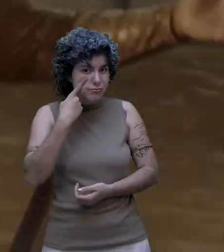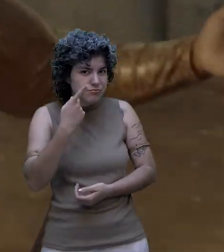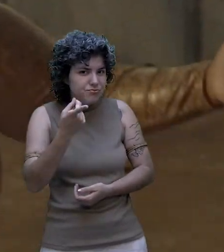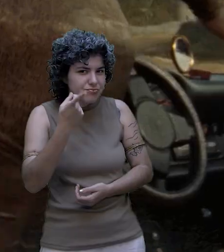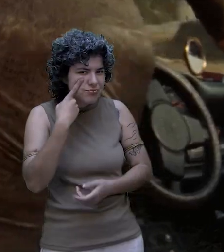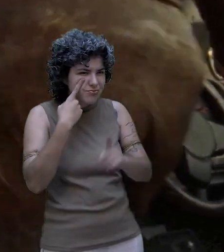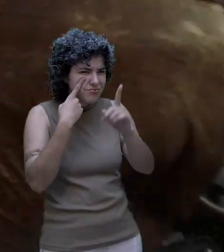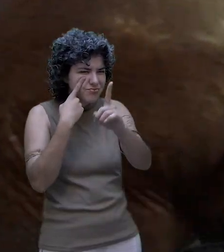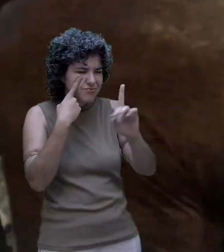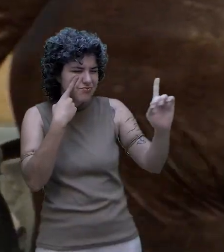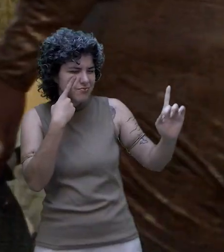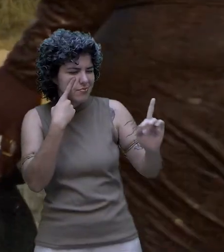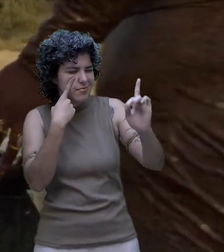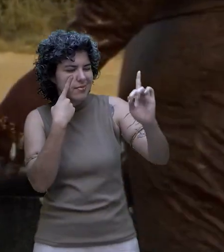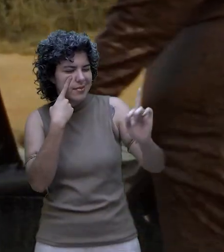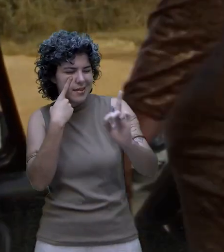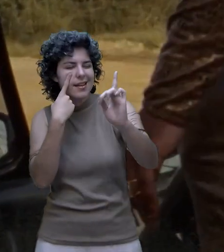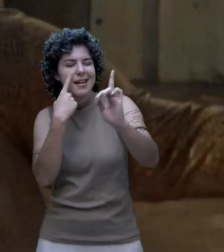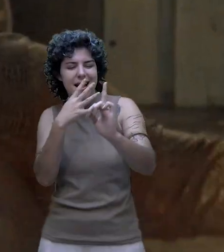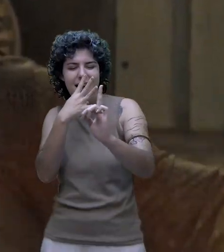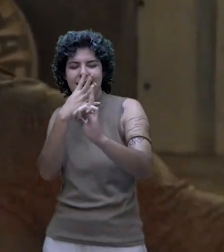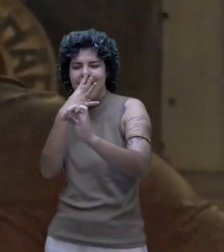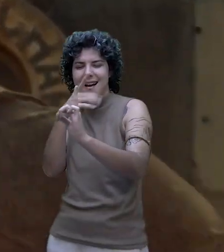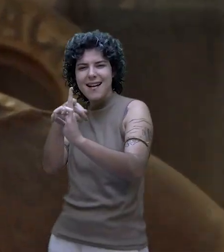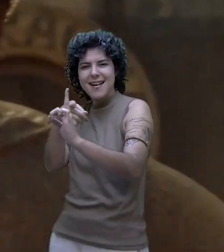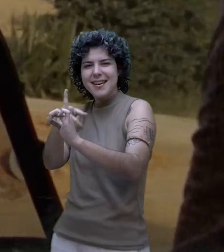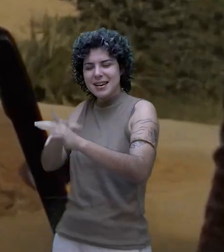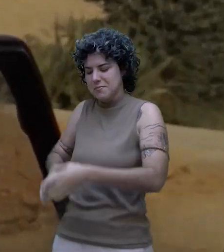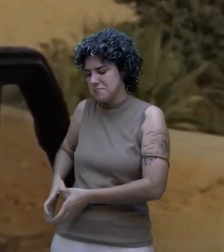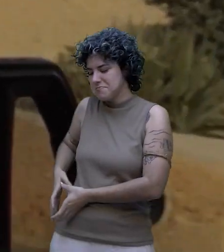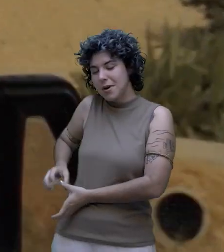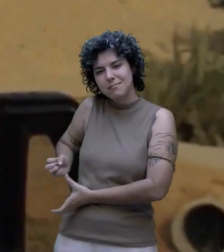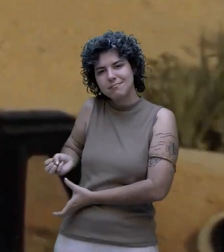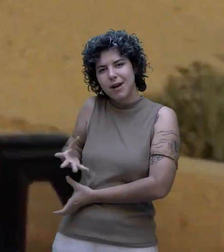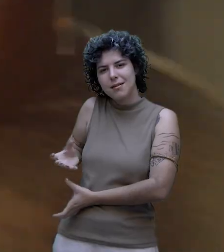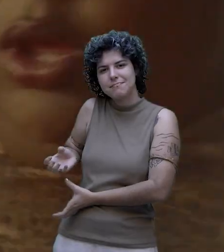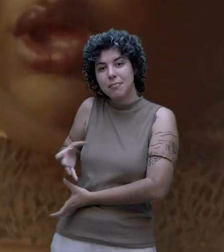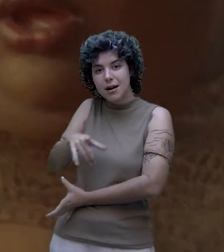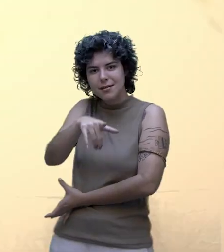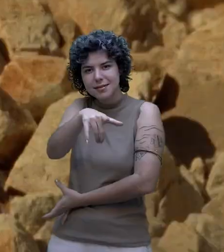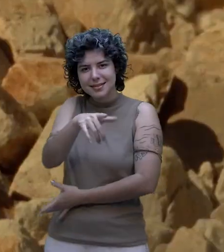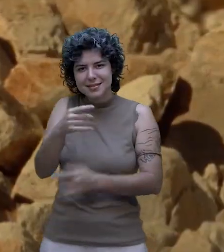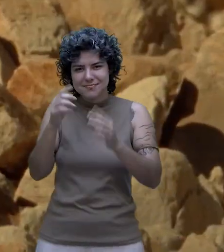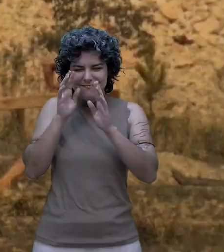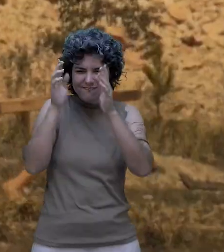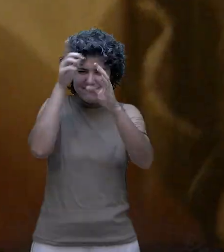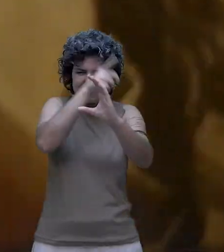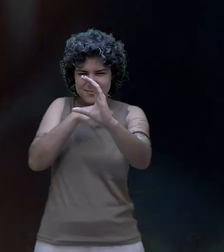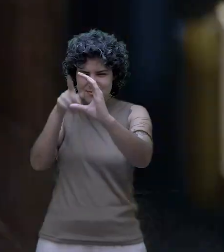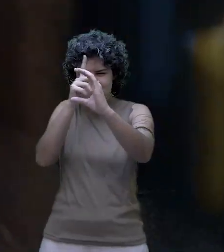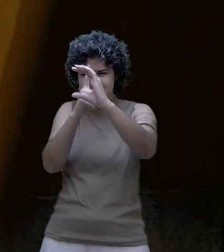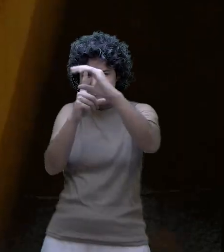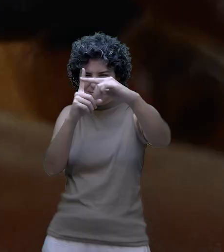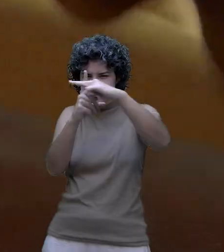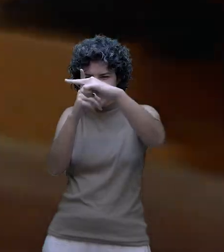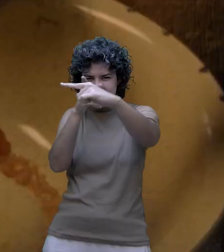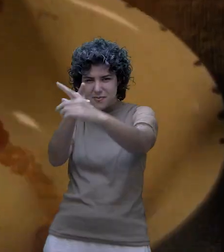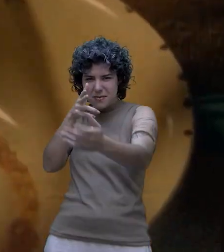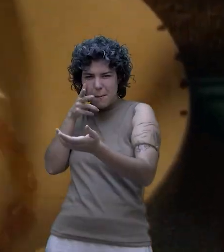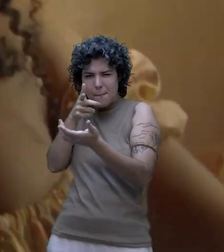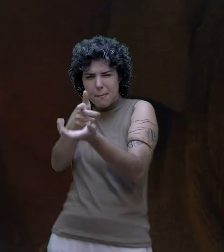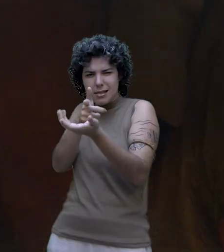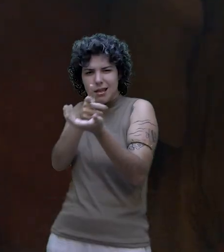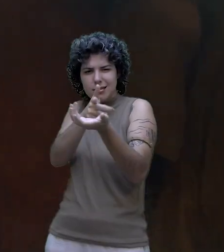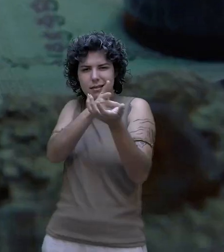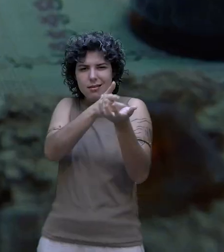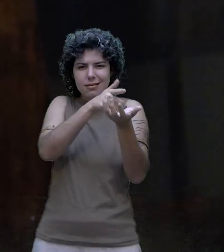Olha, deixa ela passar, radinho na cintura, mira certa pra atacar. Olha, deixa